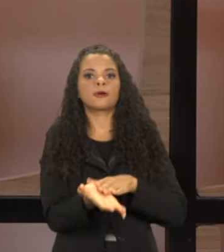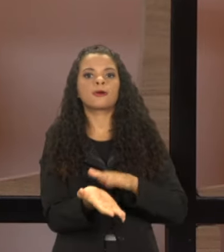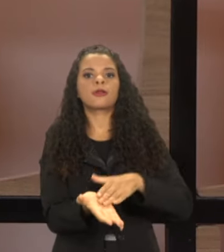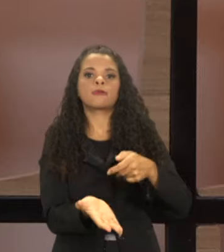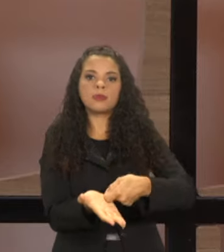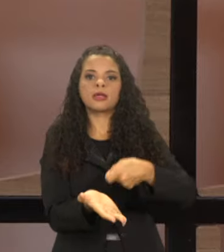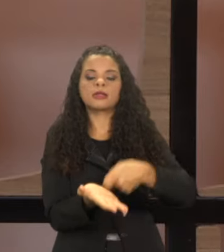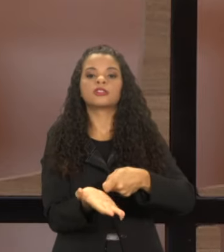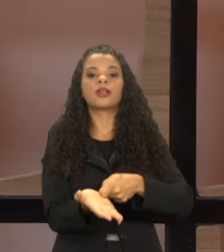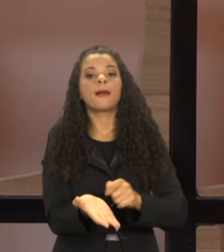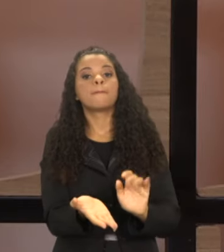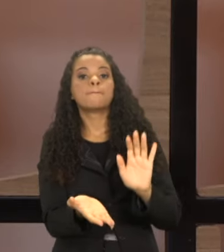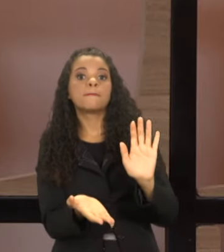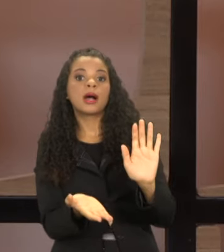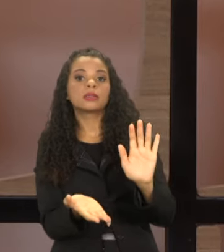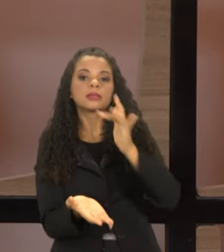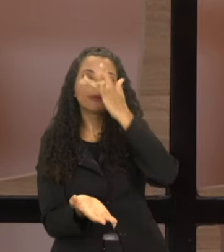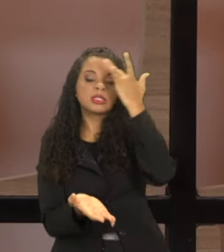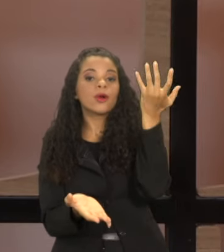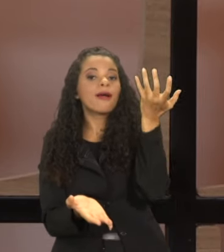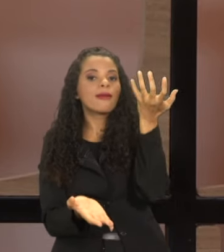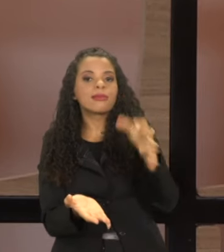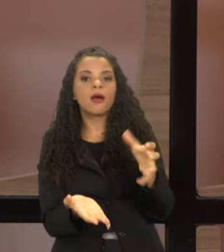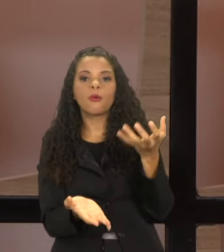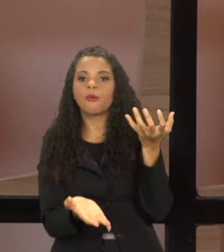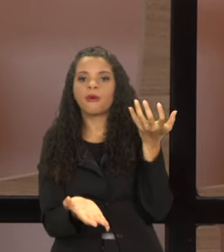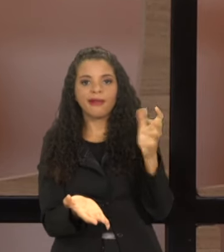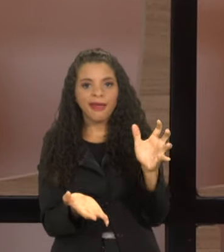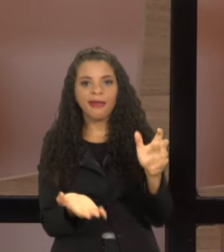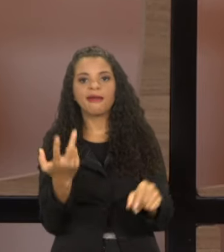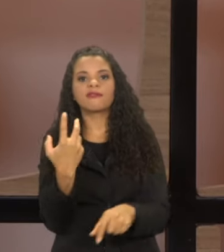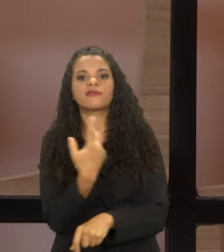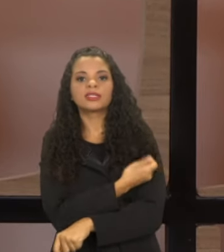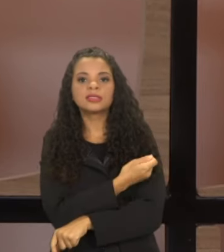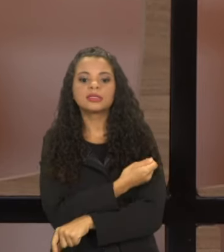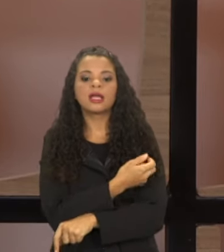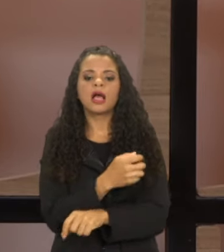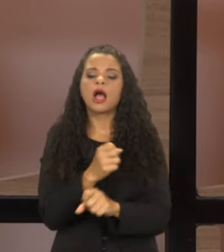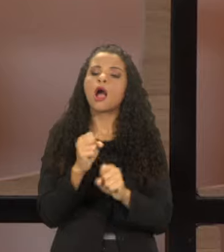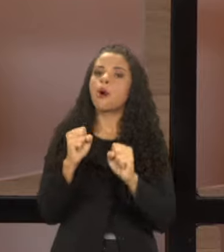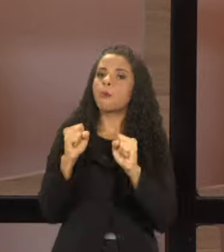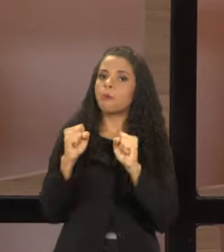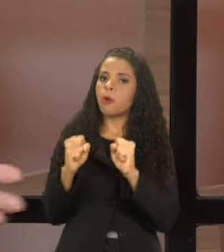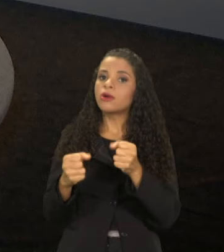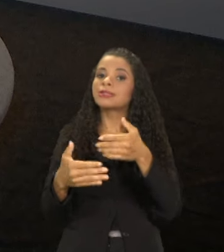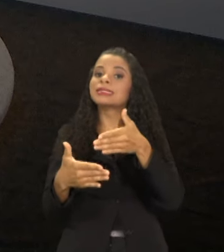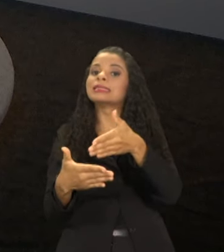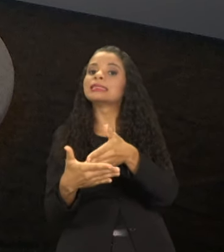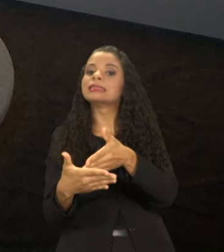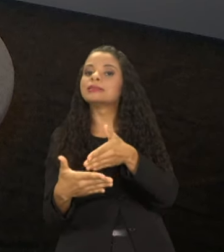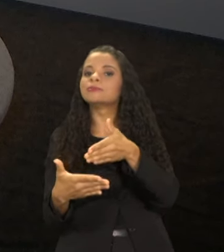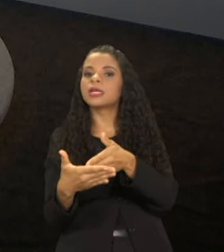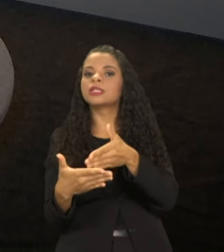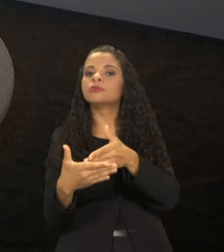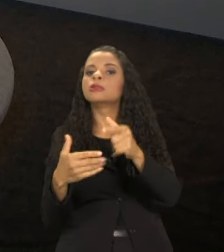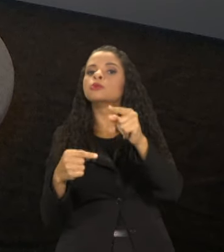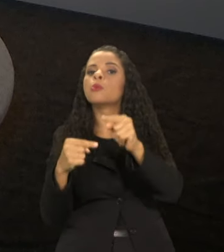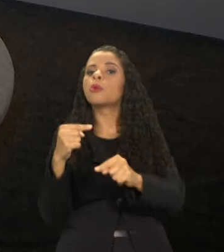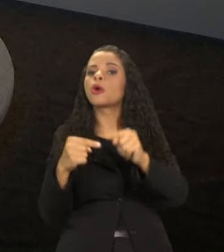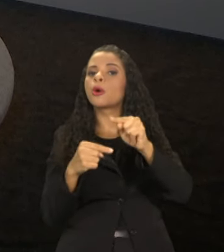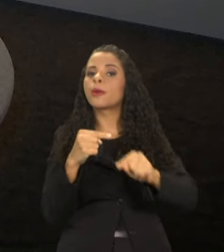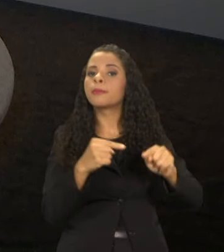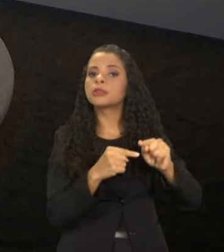que se recusarem poderão sofrer algum tipo de restrição em seus direitos, como você disse, a